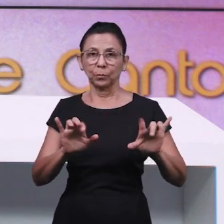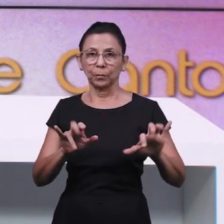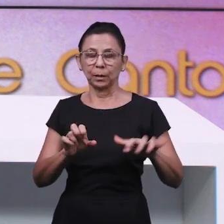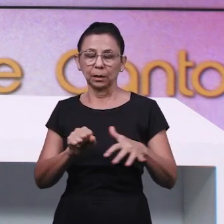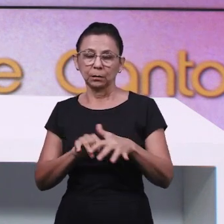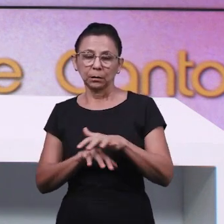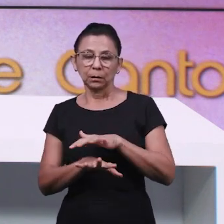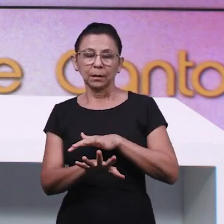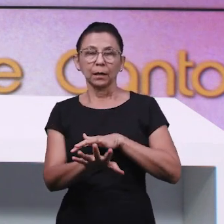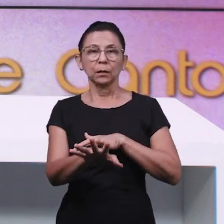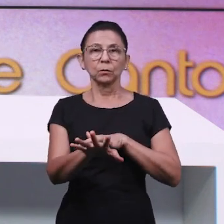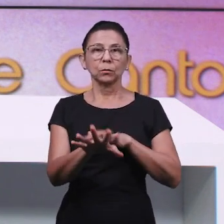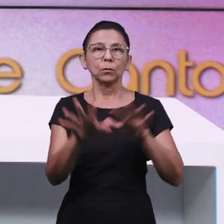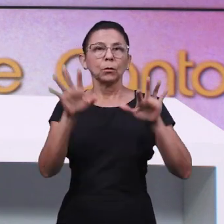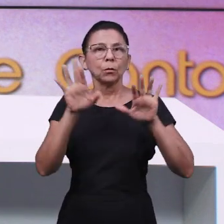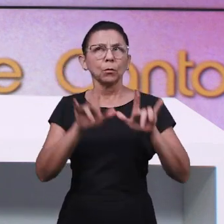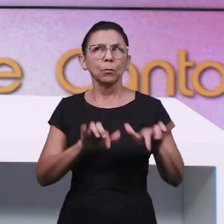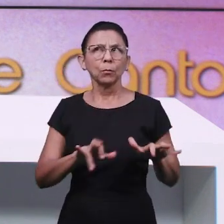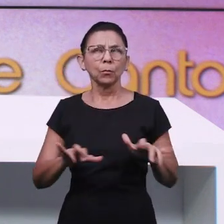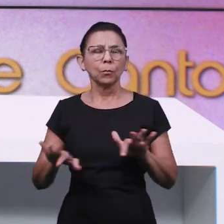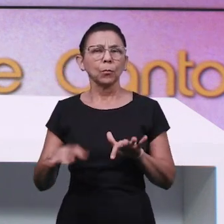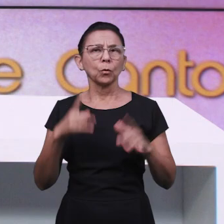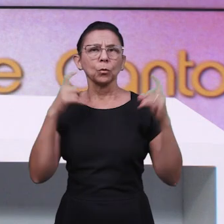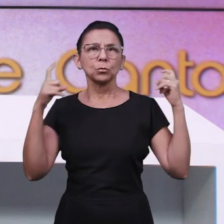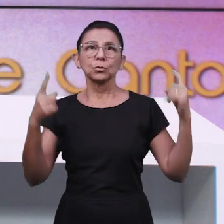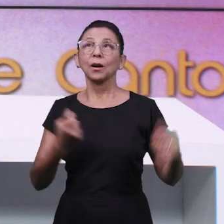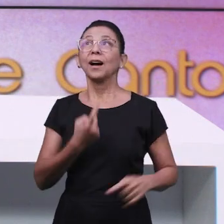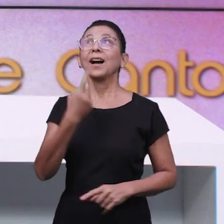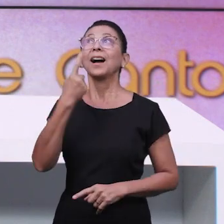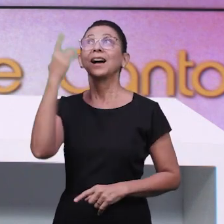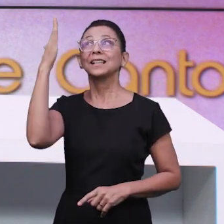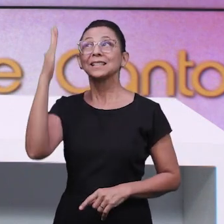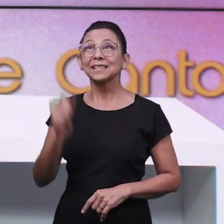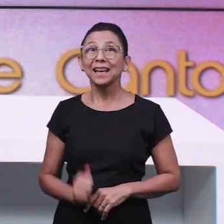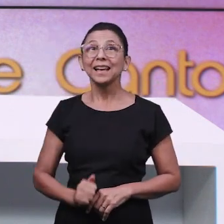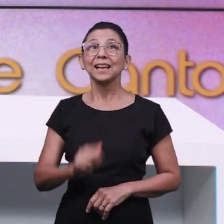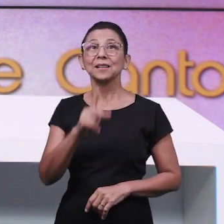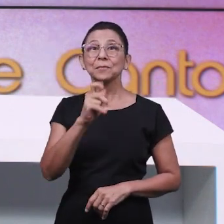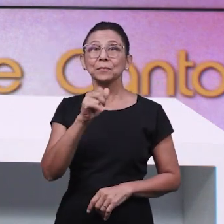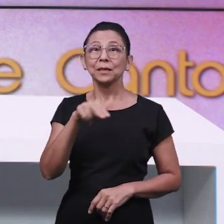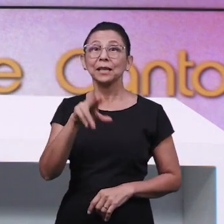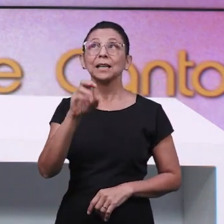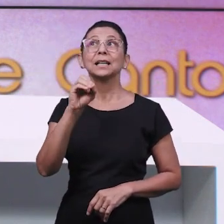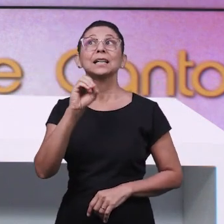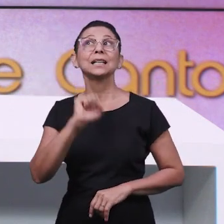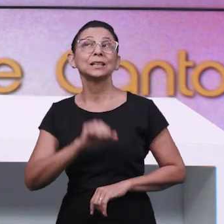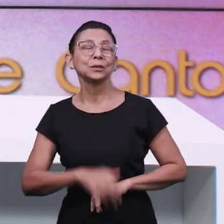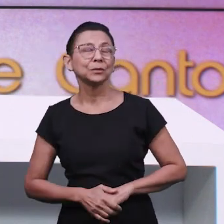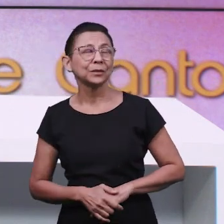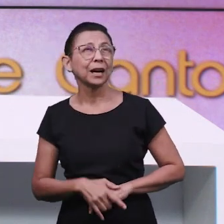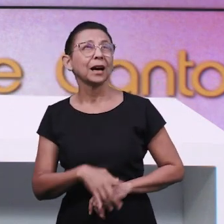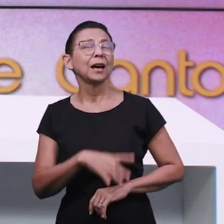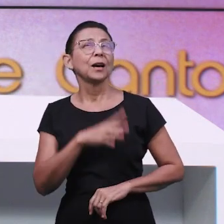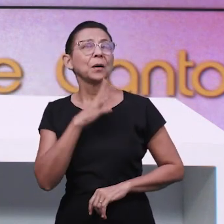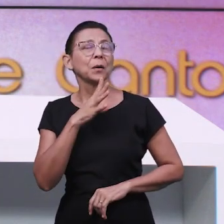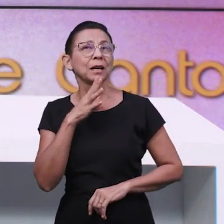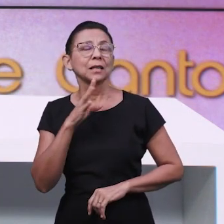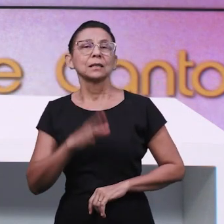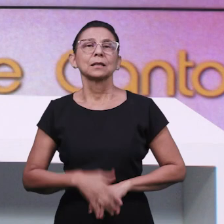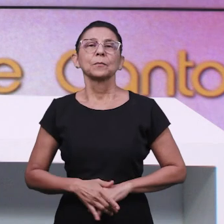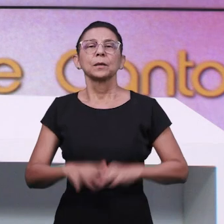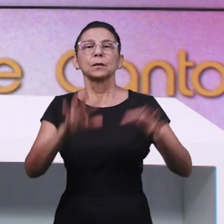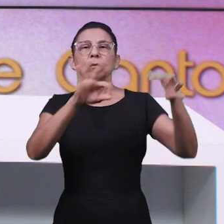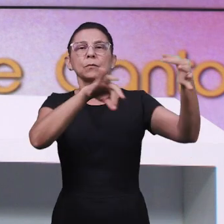vão gerar um som que é único. Quando nós ouvimos, nós já sabemos que é um piano. Um violino, ele também tem um